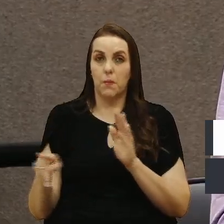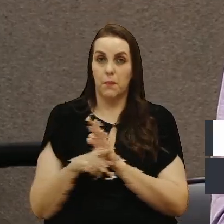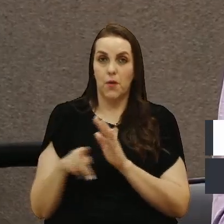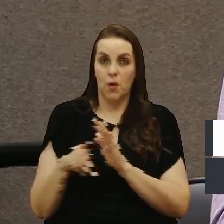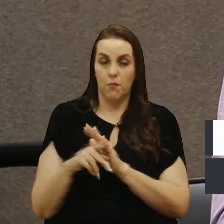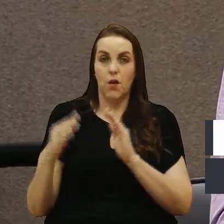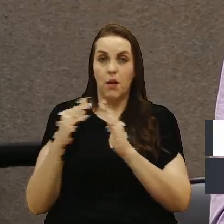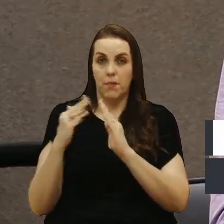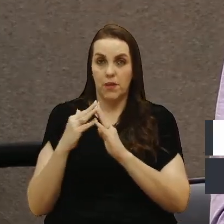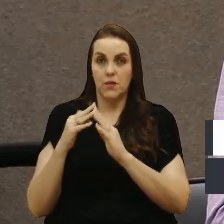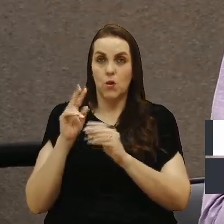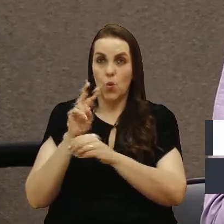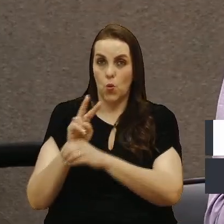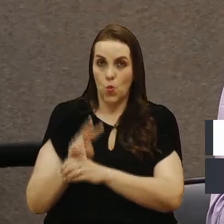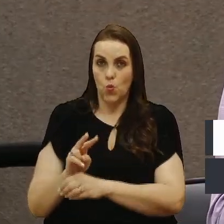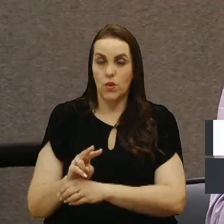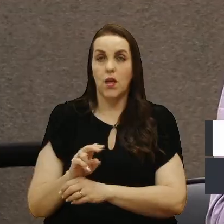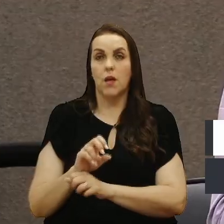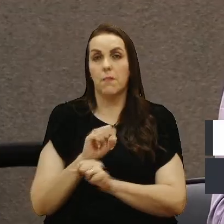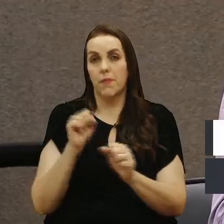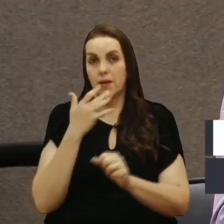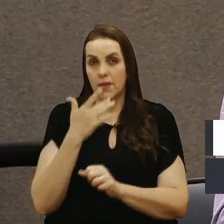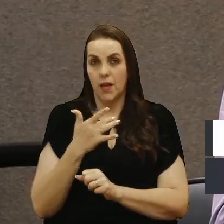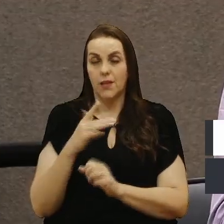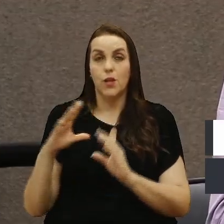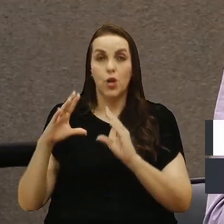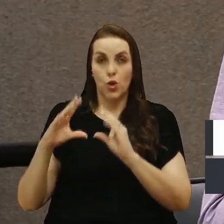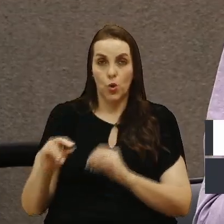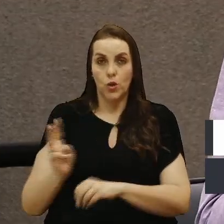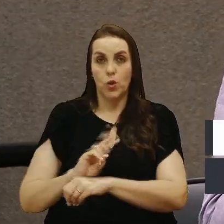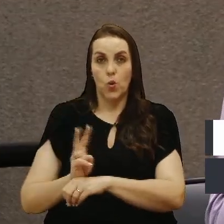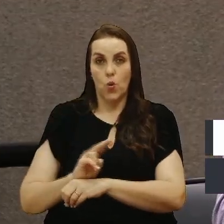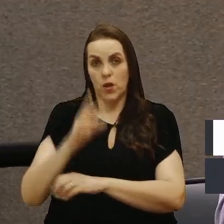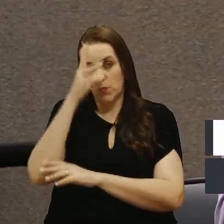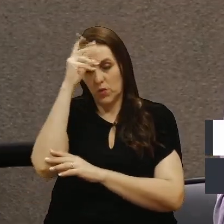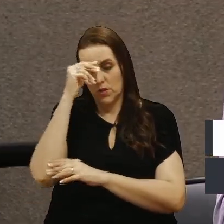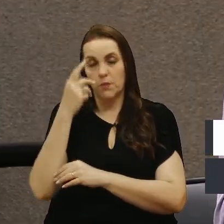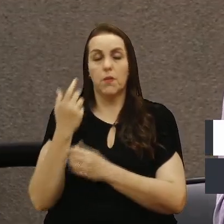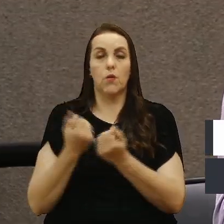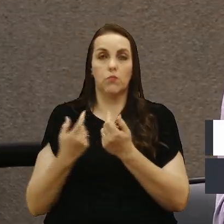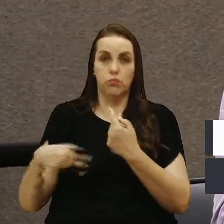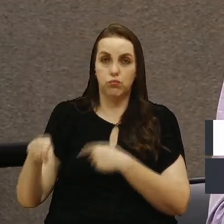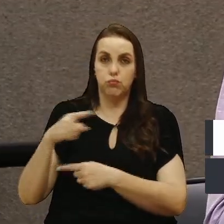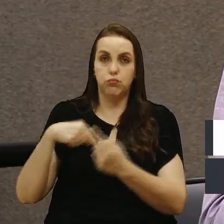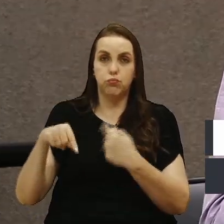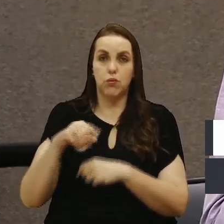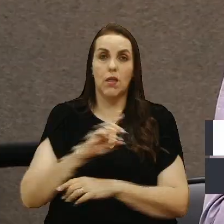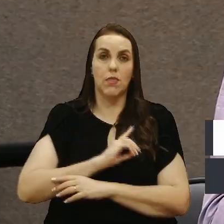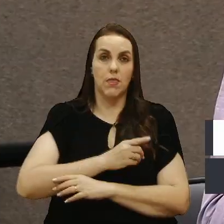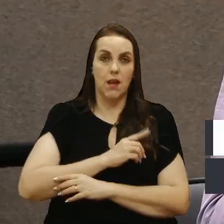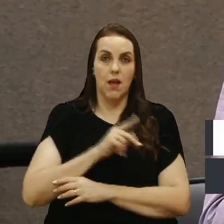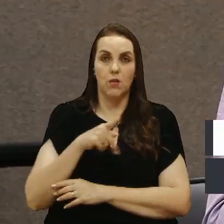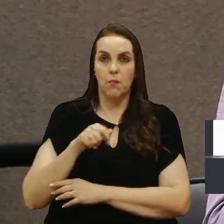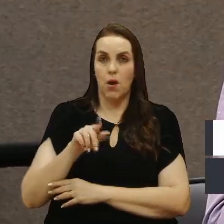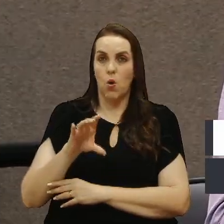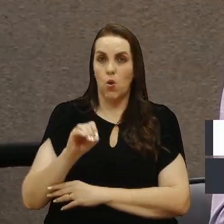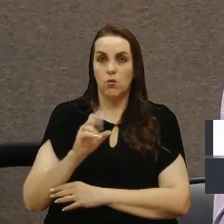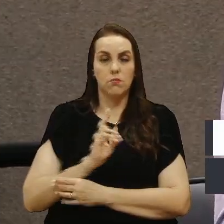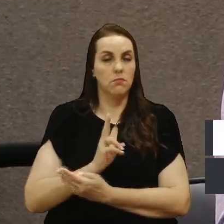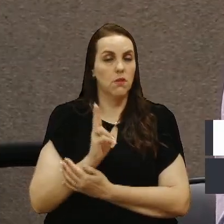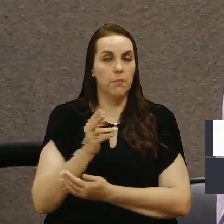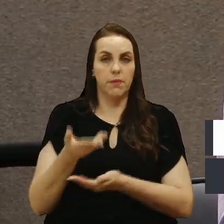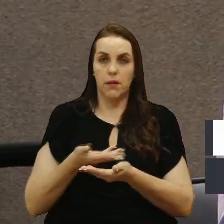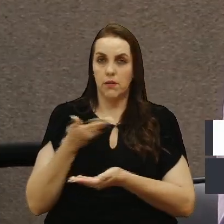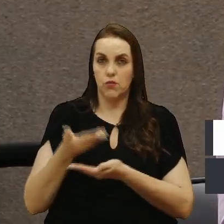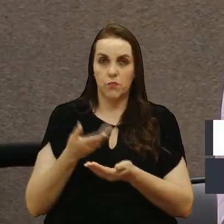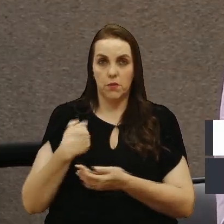Cachoeirinha, cuidando de dia à noite. A Guarda Municipal fazia a ronda. Quero agradecer ao delegado Paulo, que sempre atendeu a gente e fez a ronda para